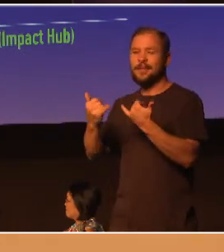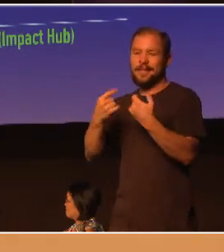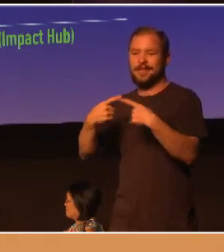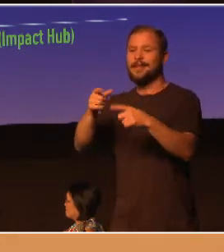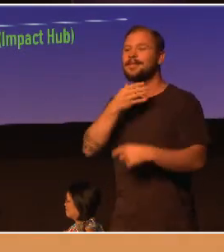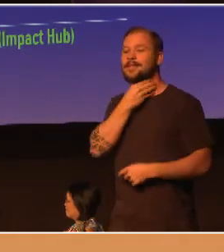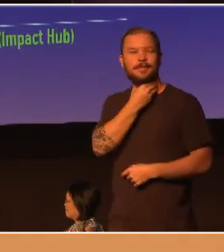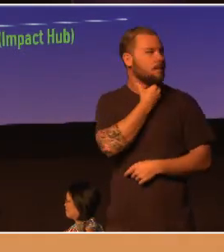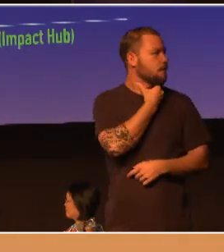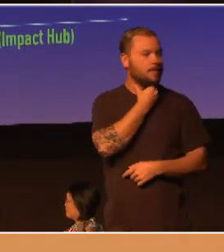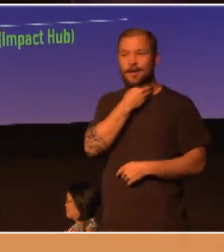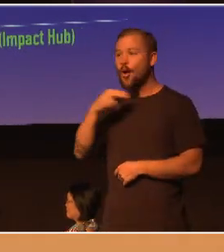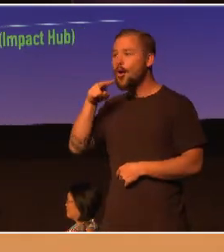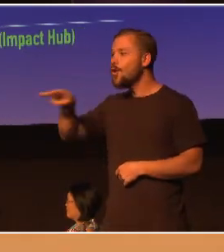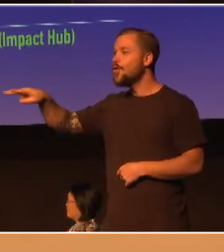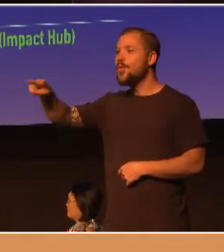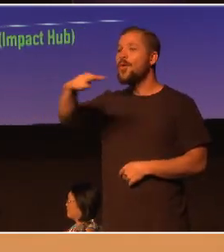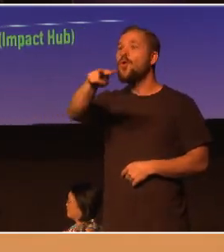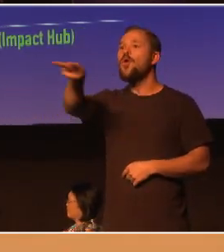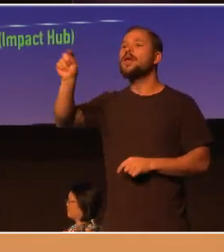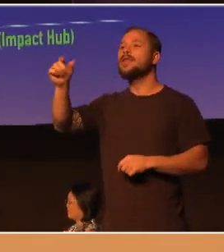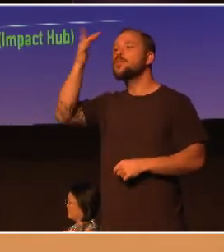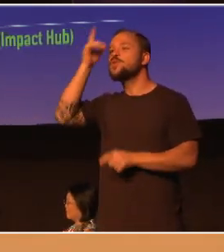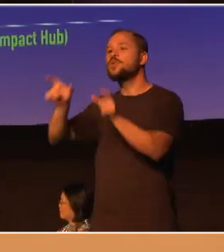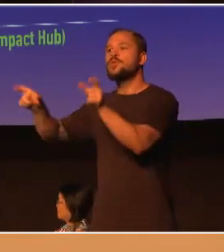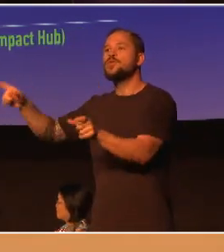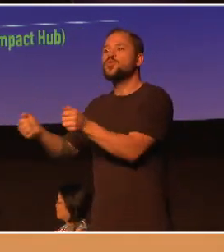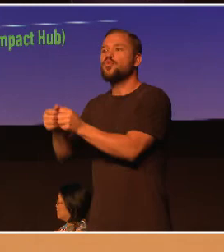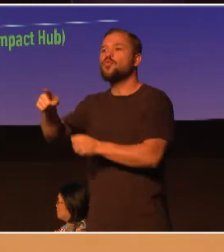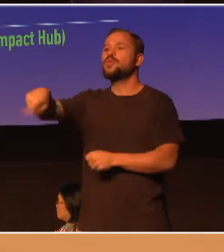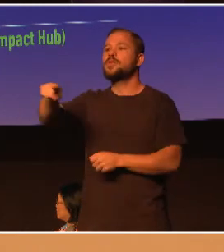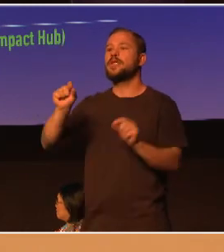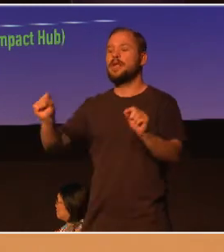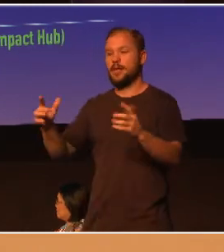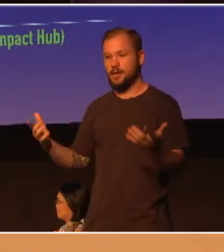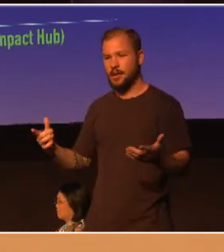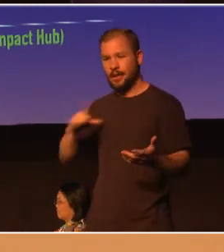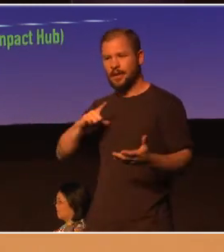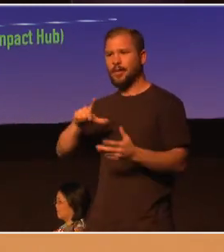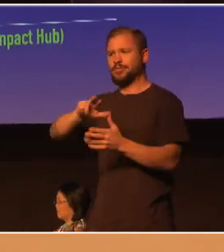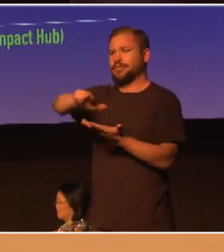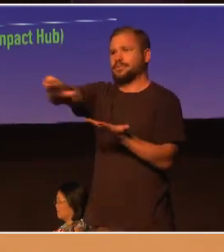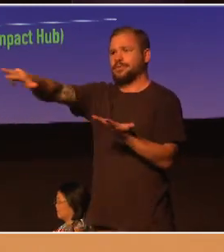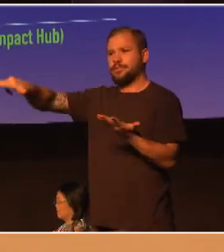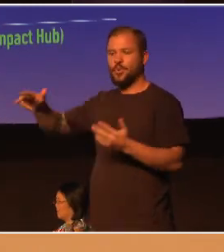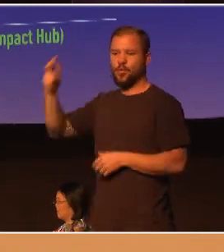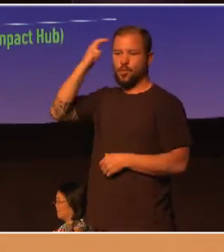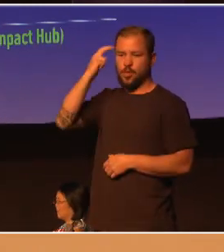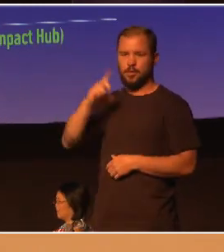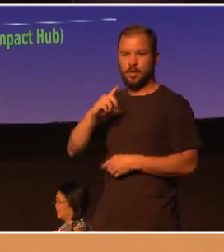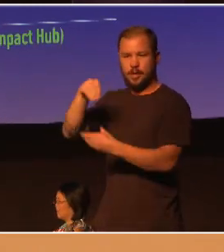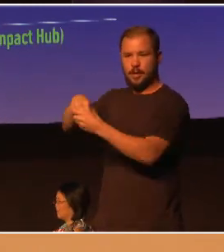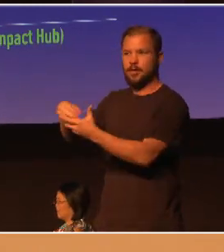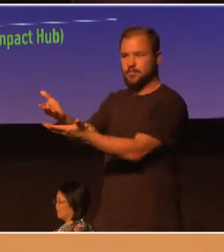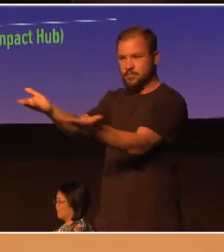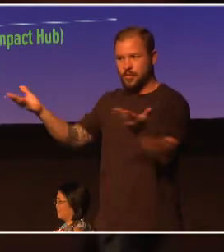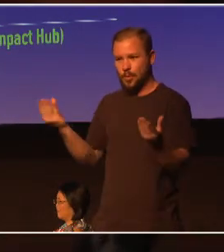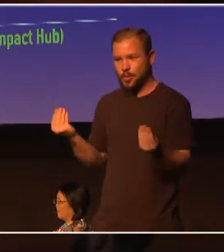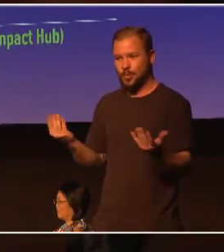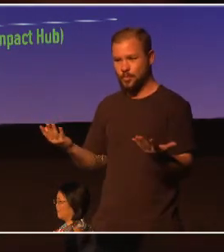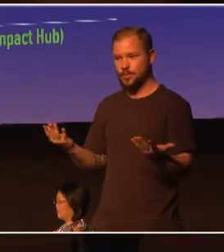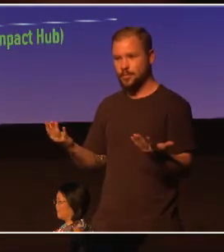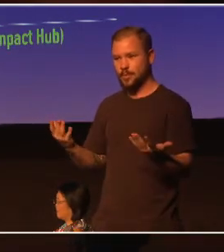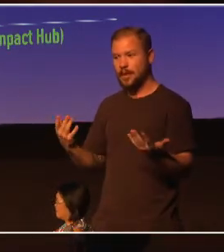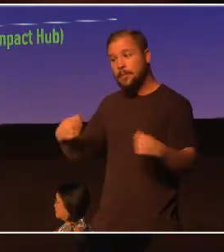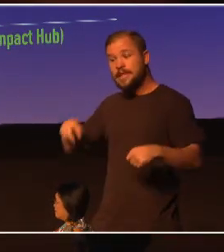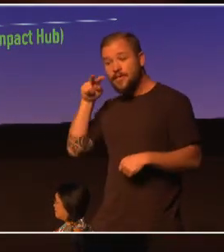gente, qualquer lugar que a gente entre, fazer o teste do pescoço, porque essa sensibilidade cultural vai nos permitir a realmente entender se dali